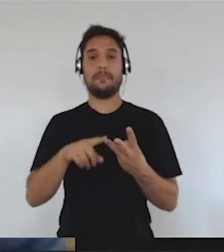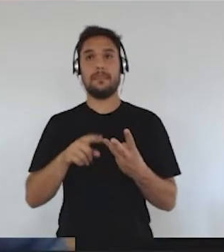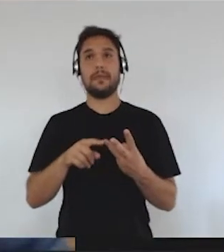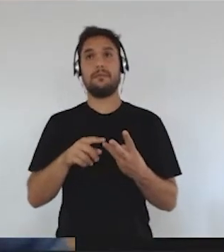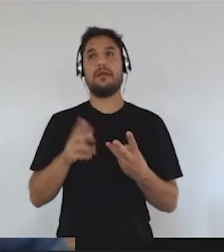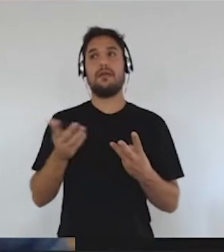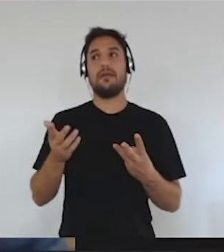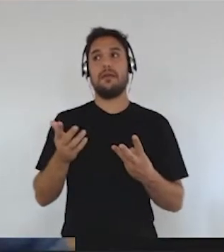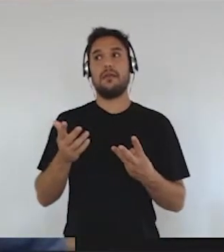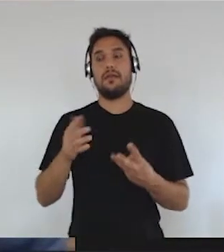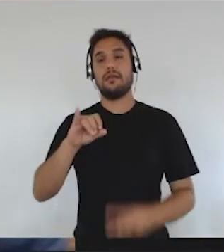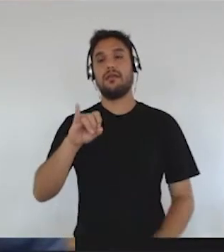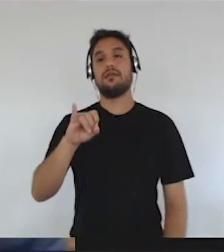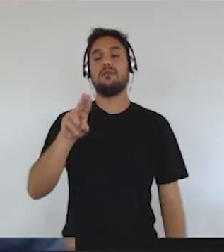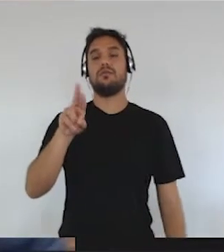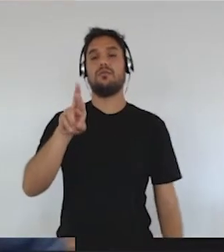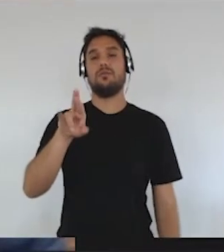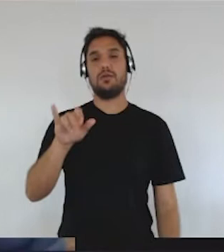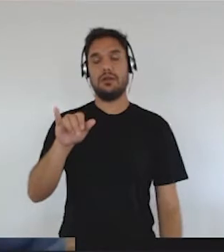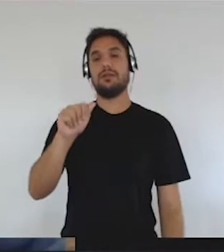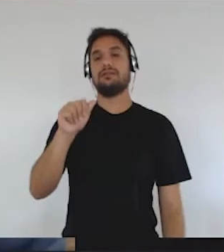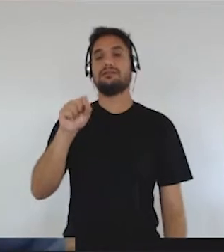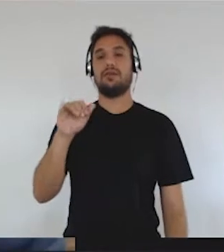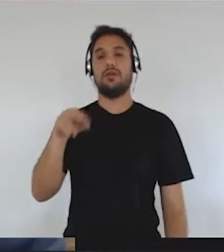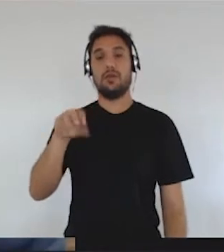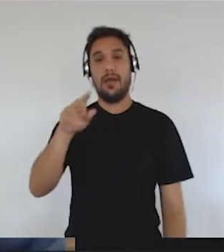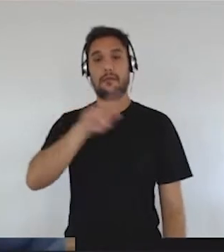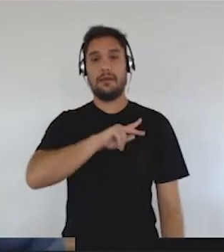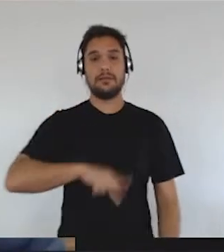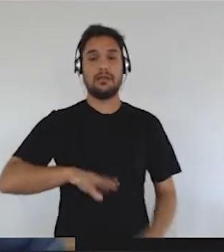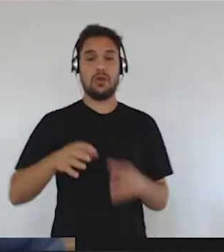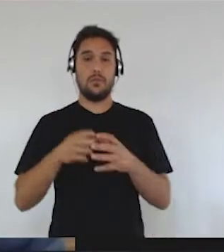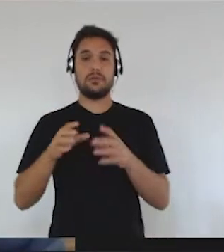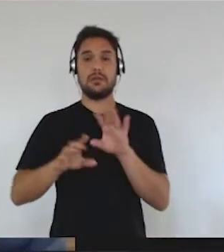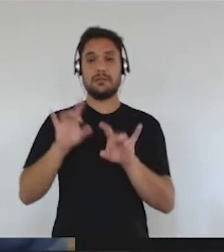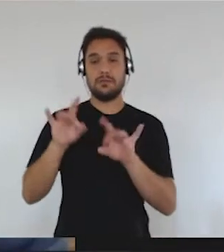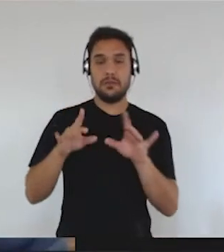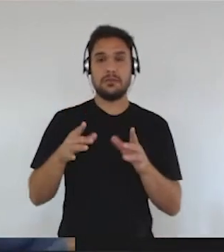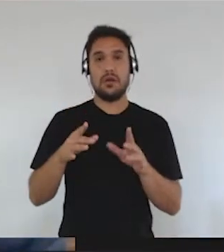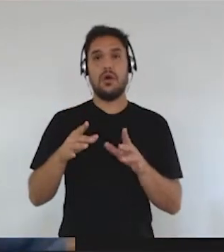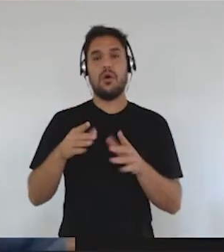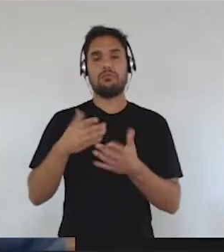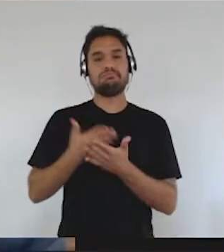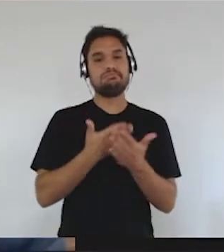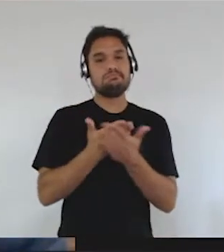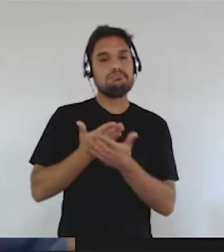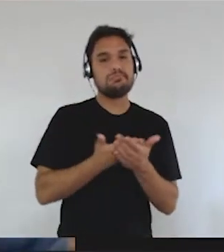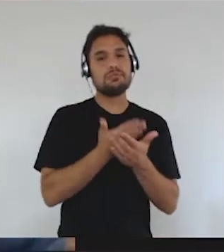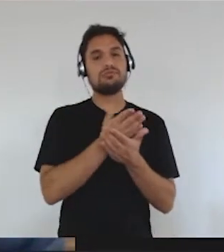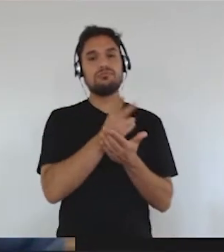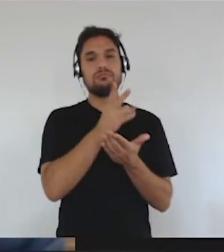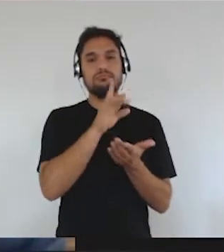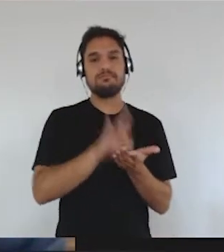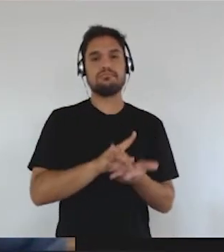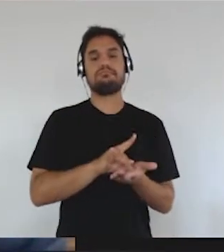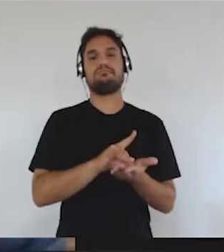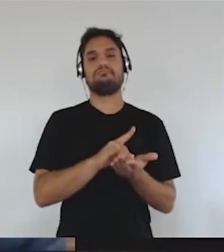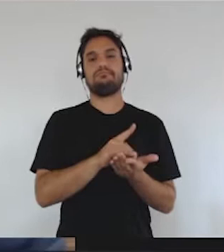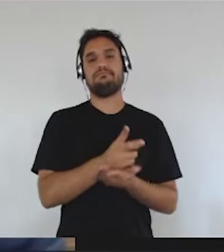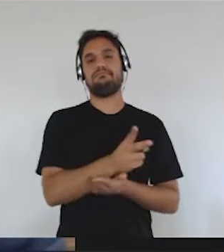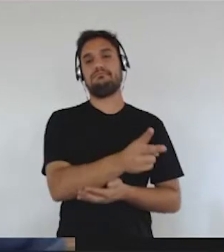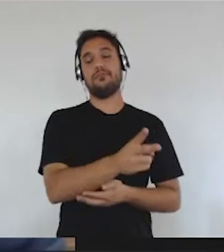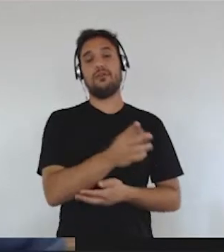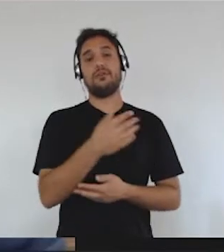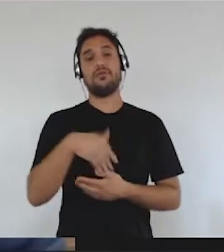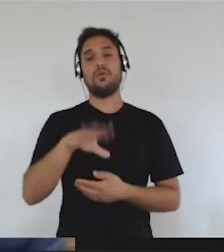falo de Yuri Sayone, que é presidente da Comissão Especial de Estudos Permanentes